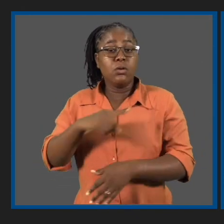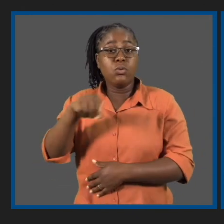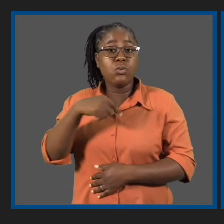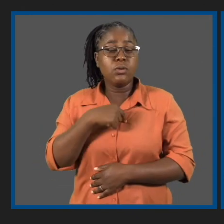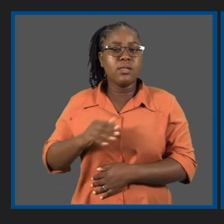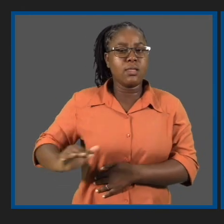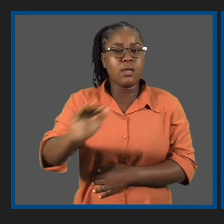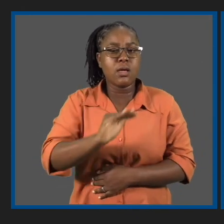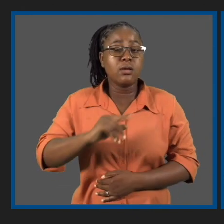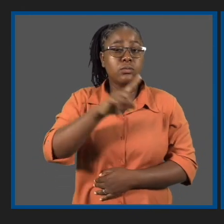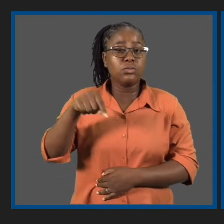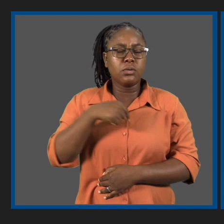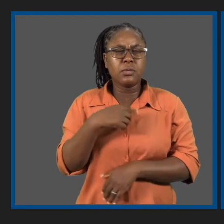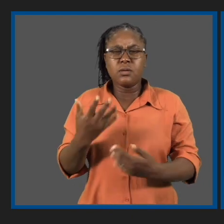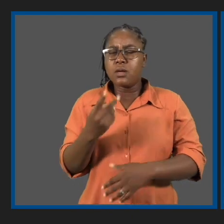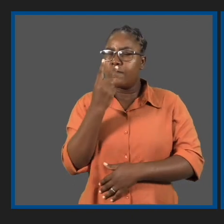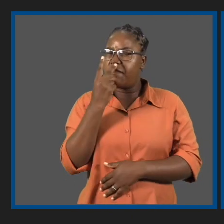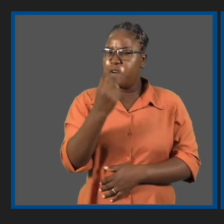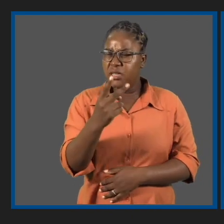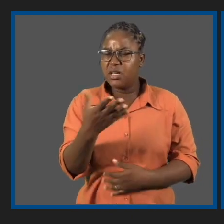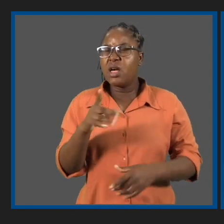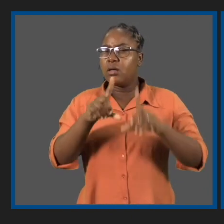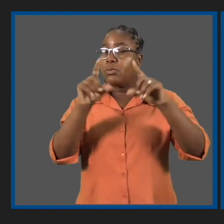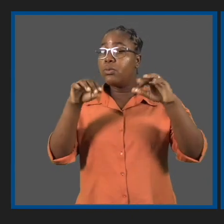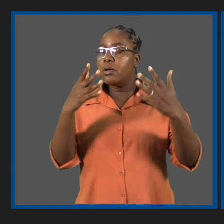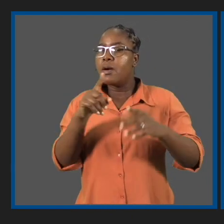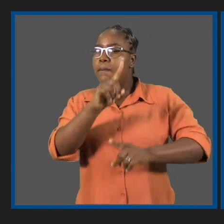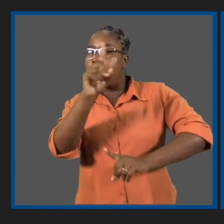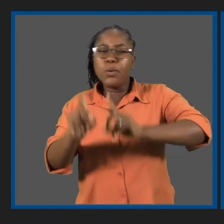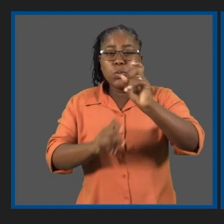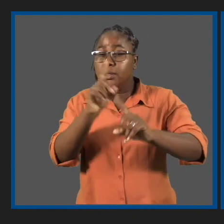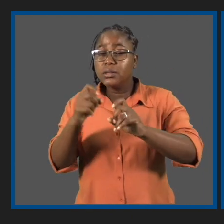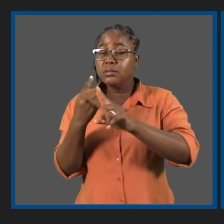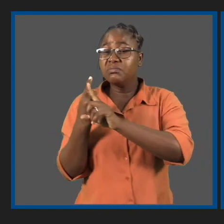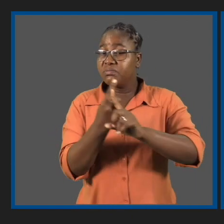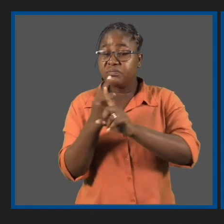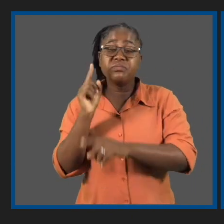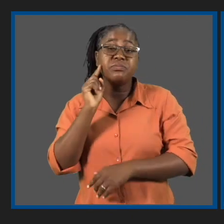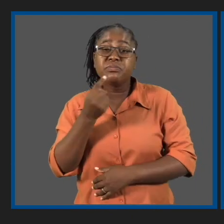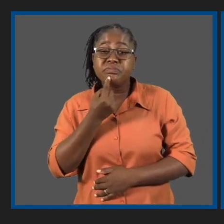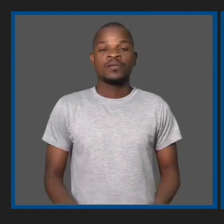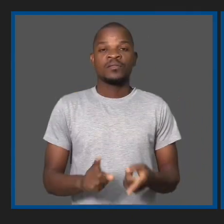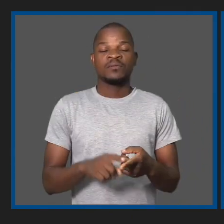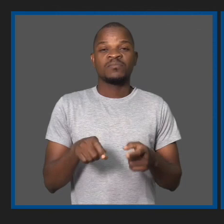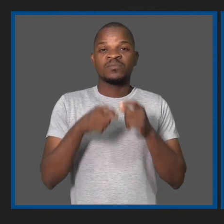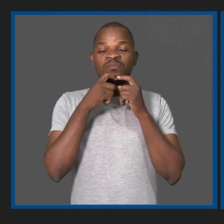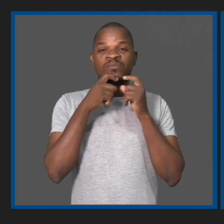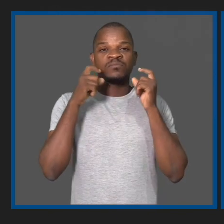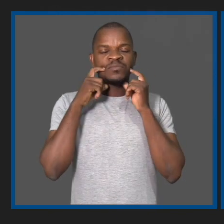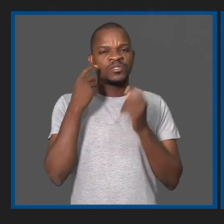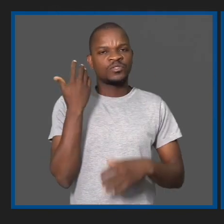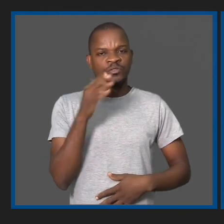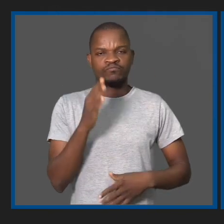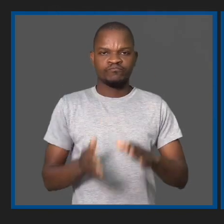discriminação que tem em se verificar nas nossas comunidades, os interlocutores responderam nos seguintes termos. O país